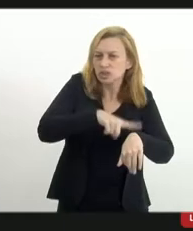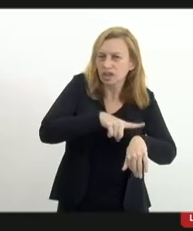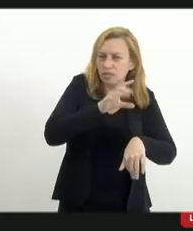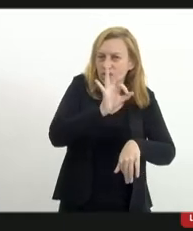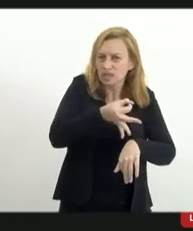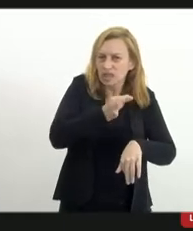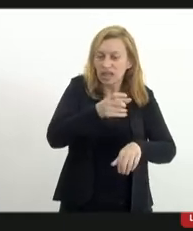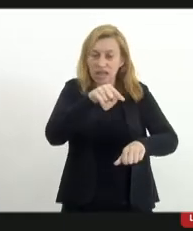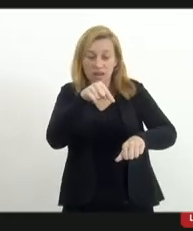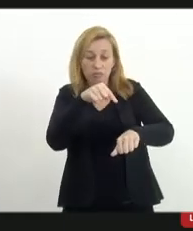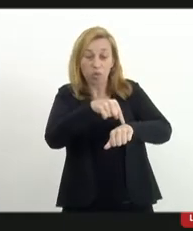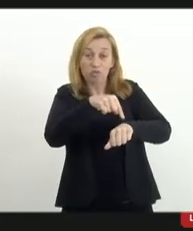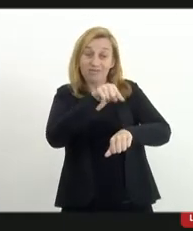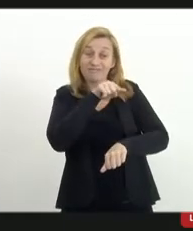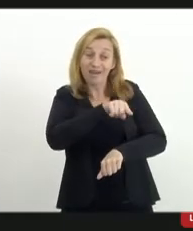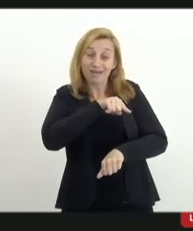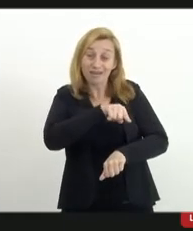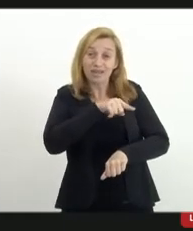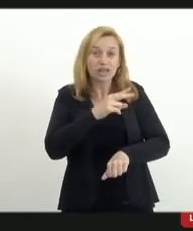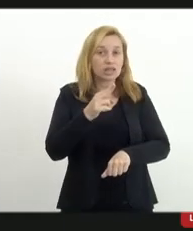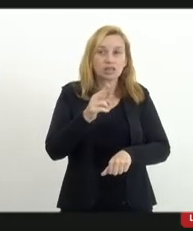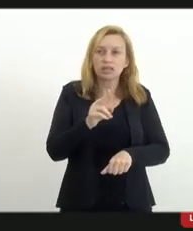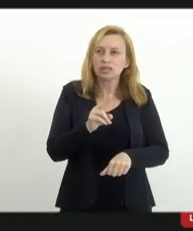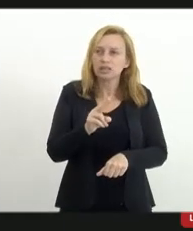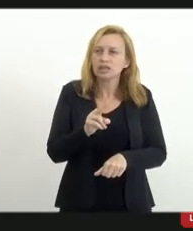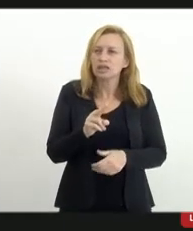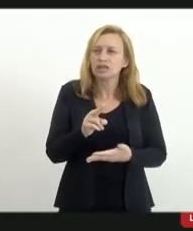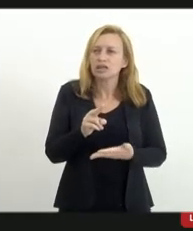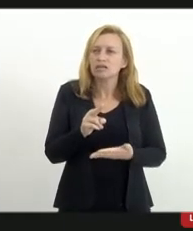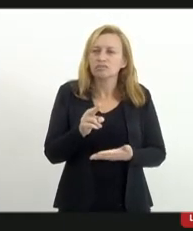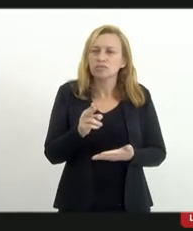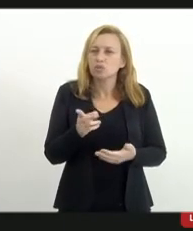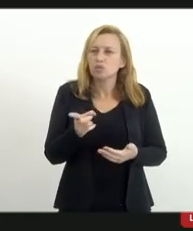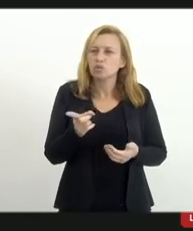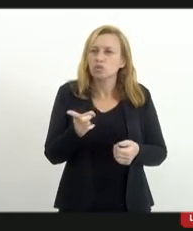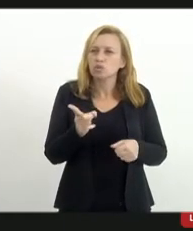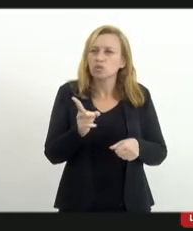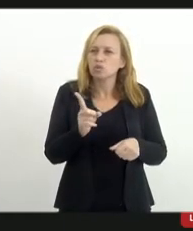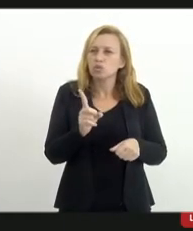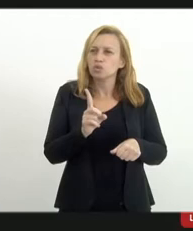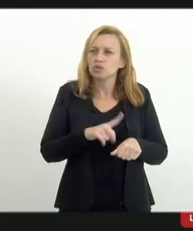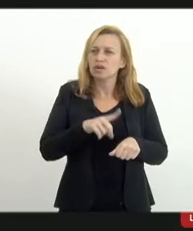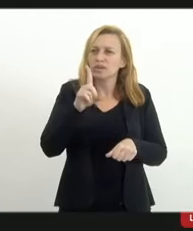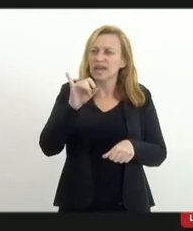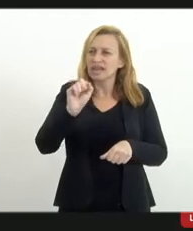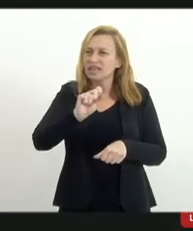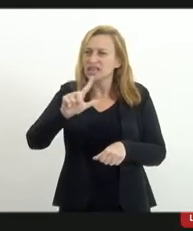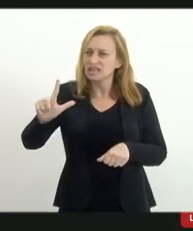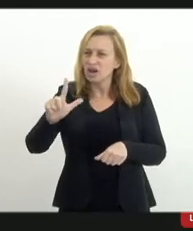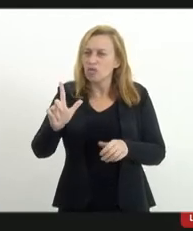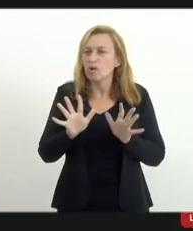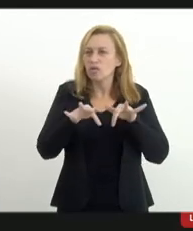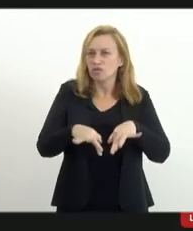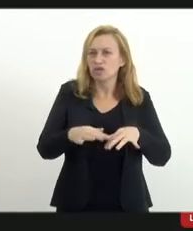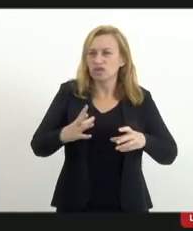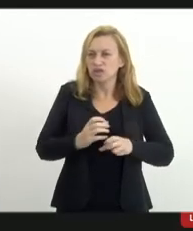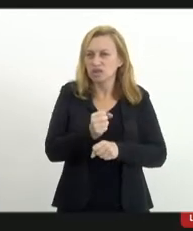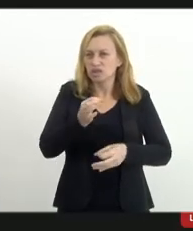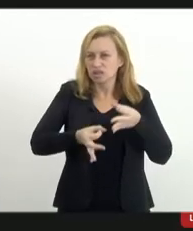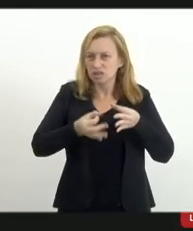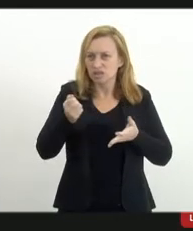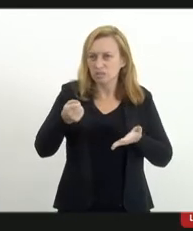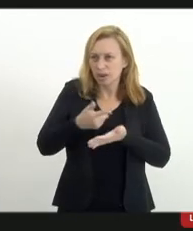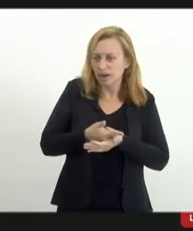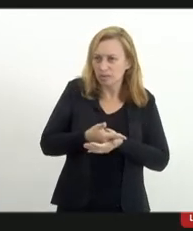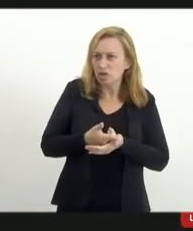daquele momento ali, não corre mais o prazo decadencial para fins tributários. E